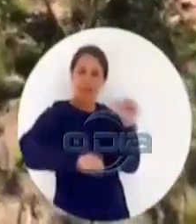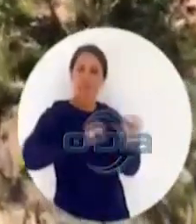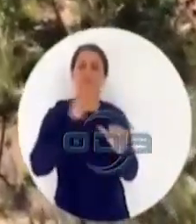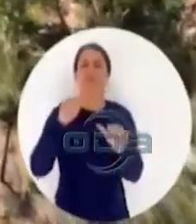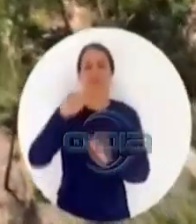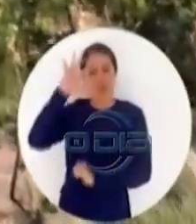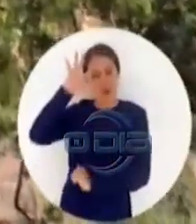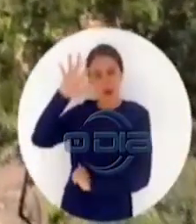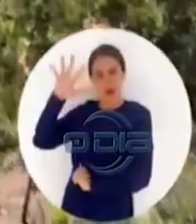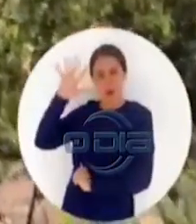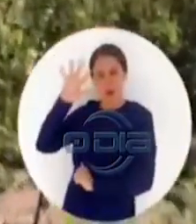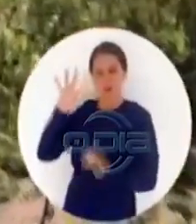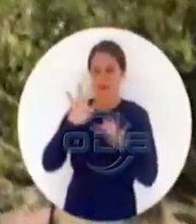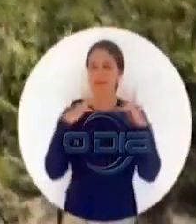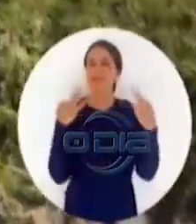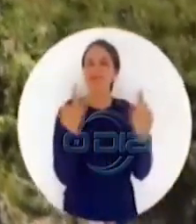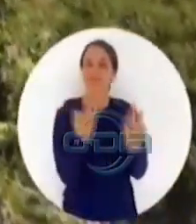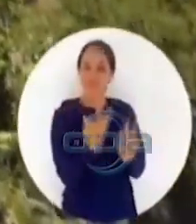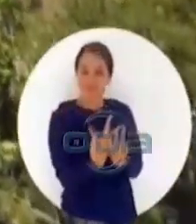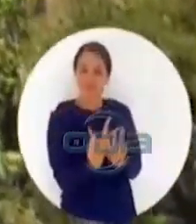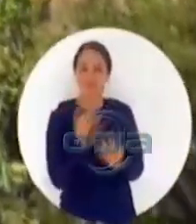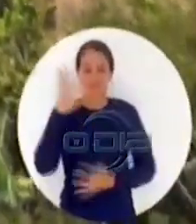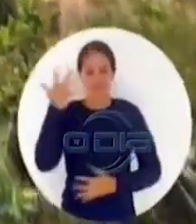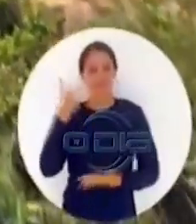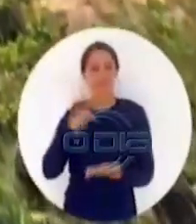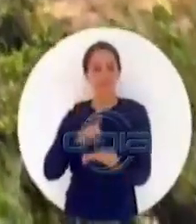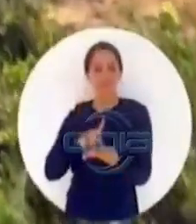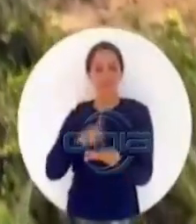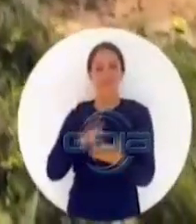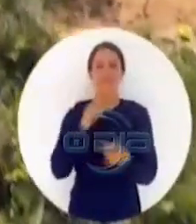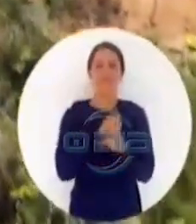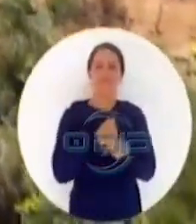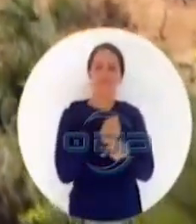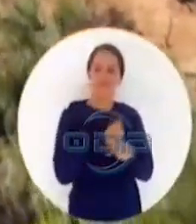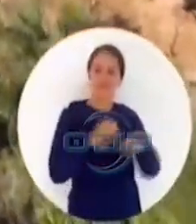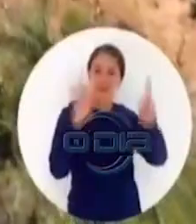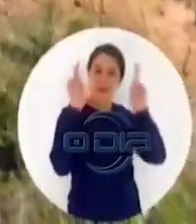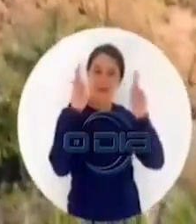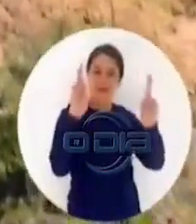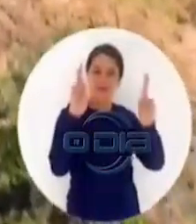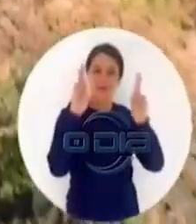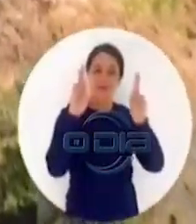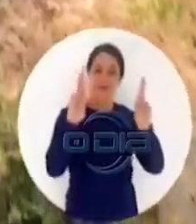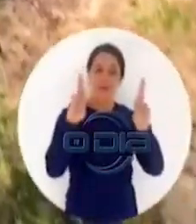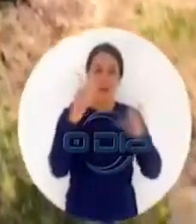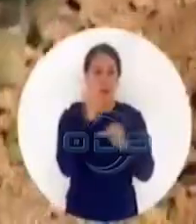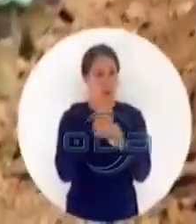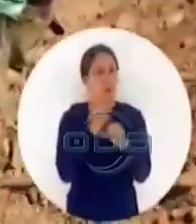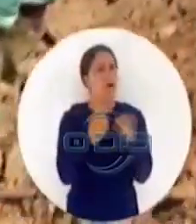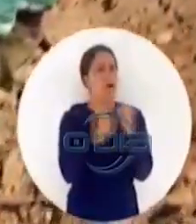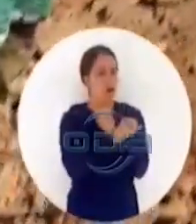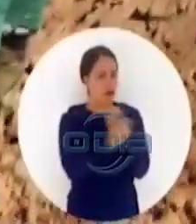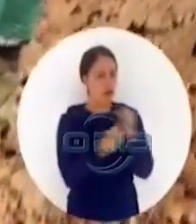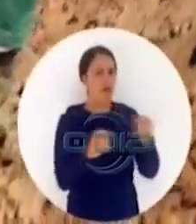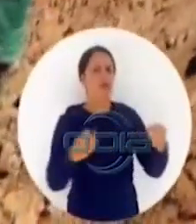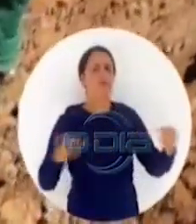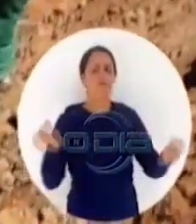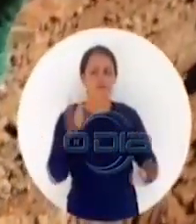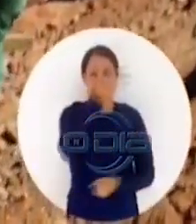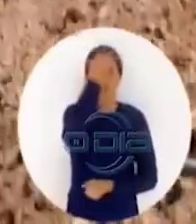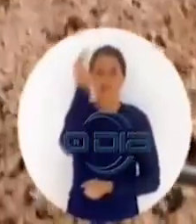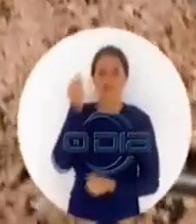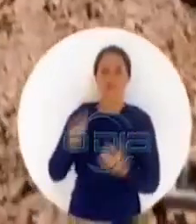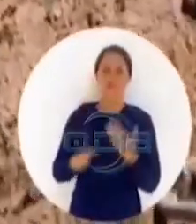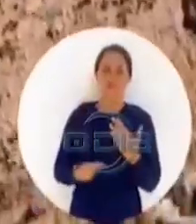Hoje o que vemos é a realização do sonho de muitas famílias, a construção do Canal da Esperança, uma das